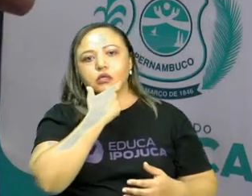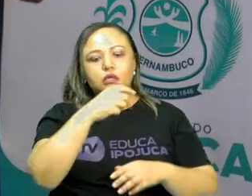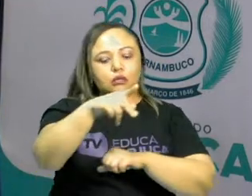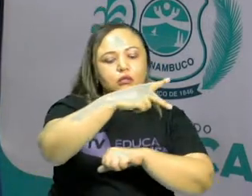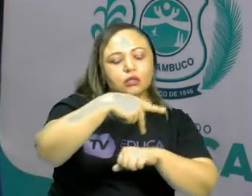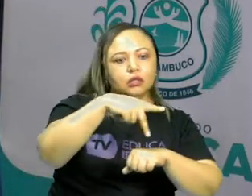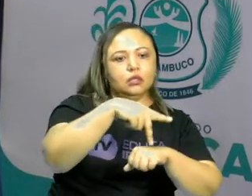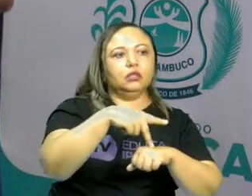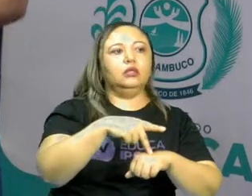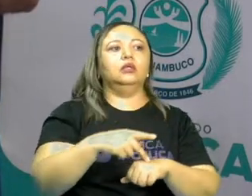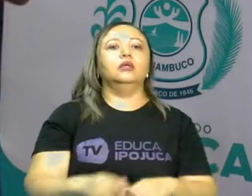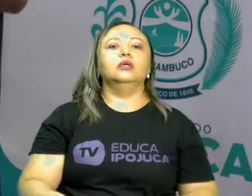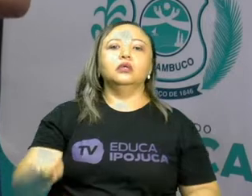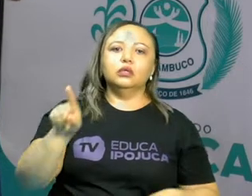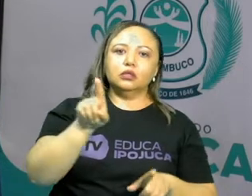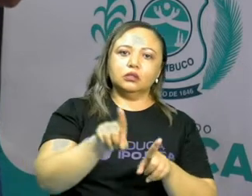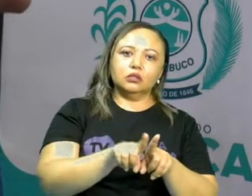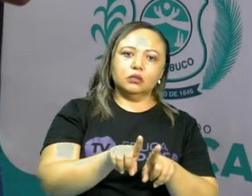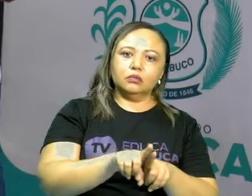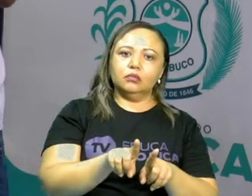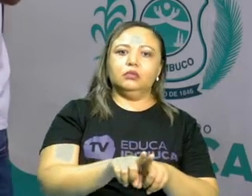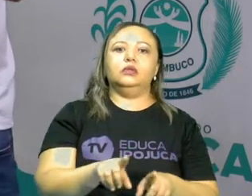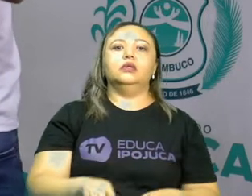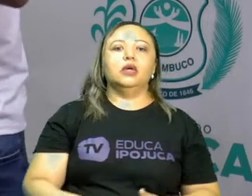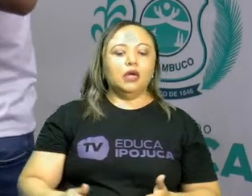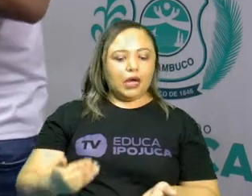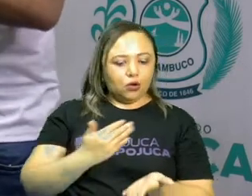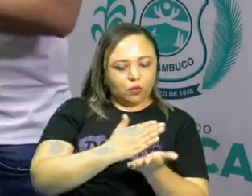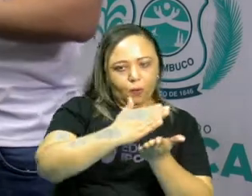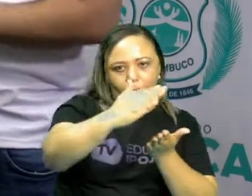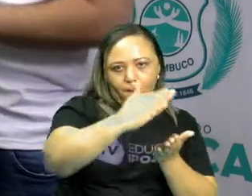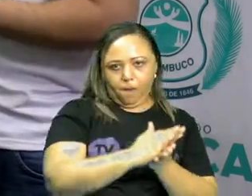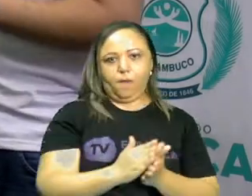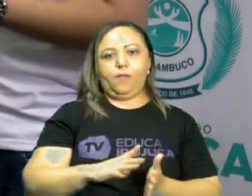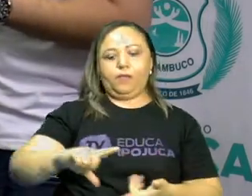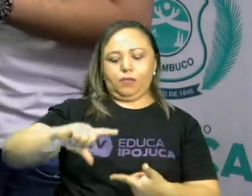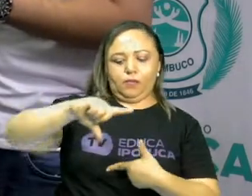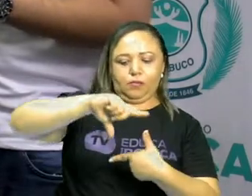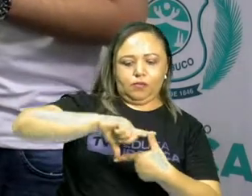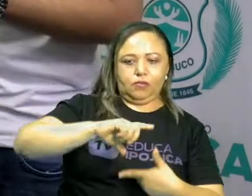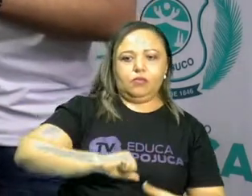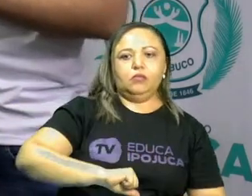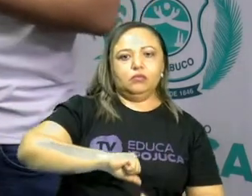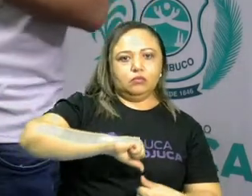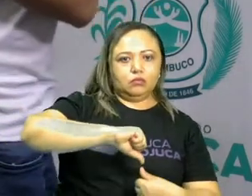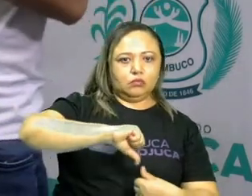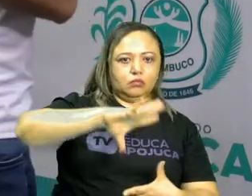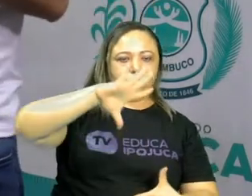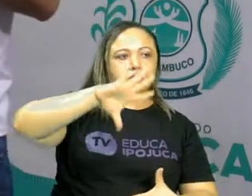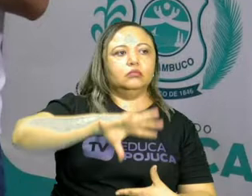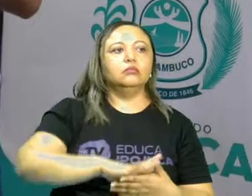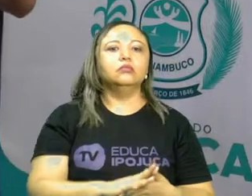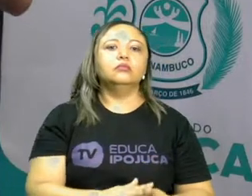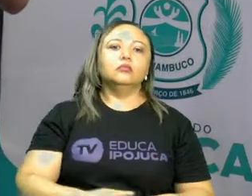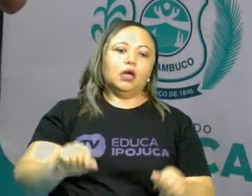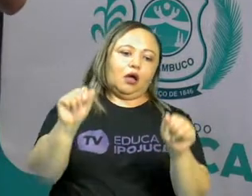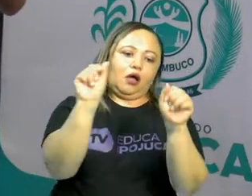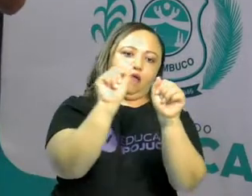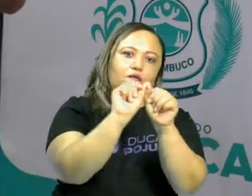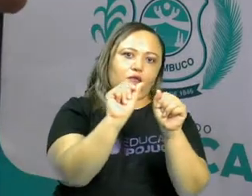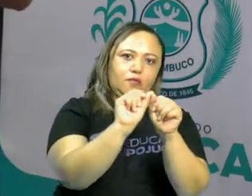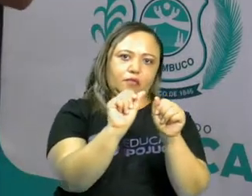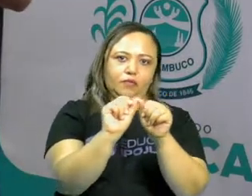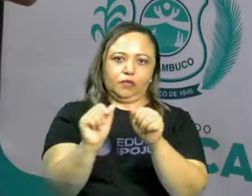e isso vai marcar então a idade moderna e a outra coisa por fim a formação dos